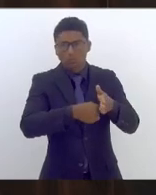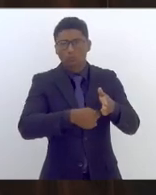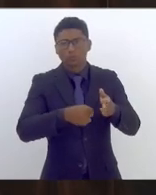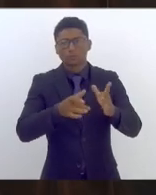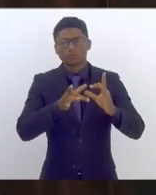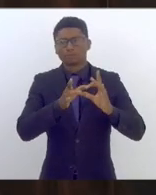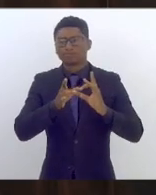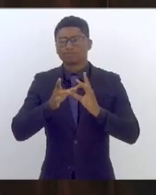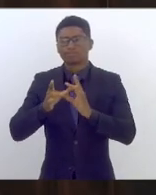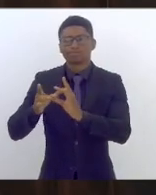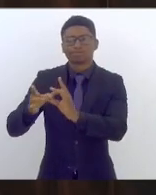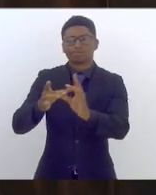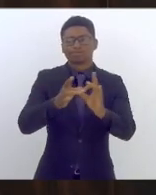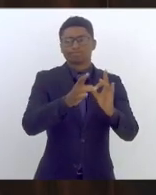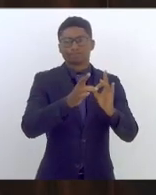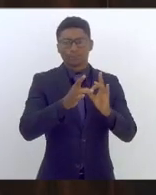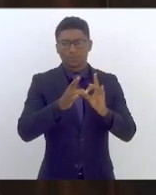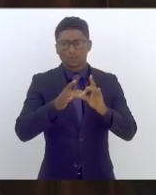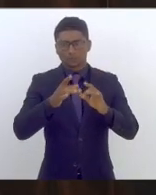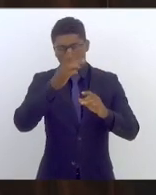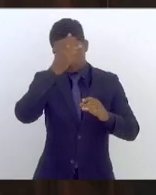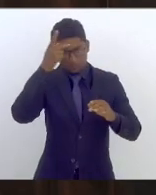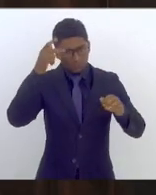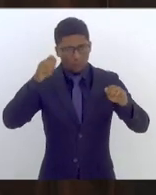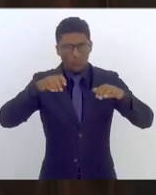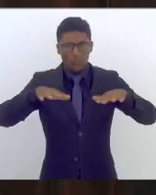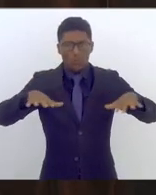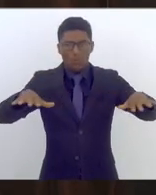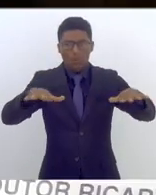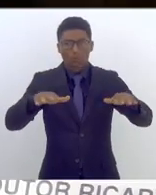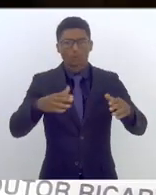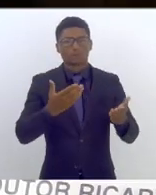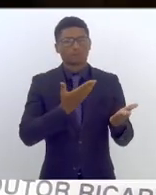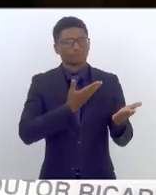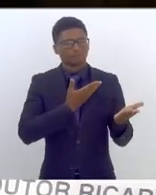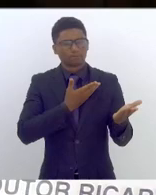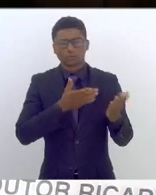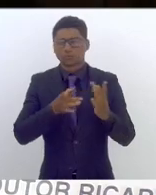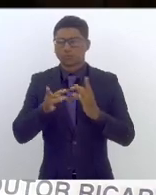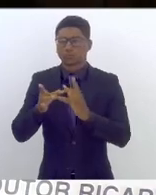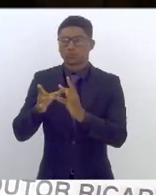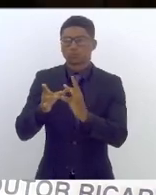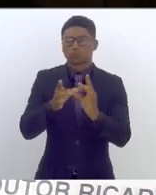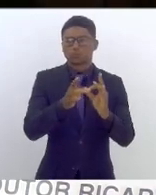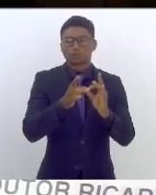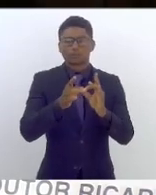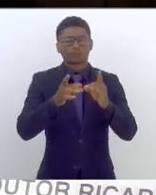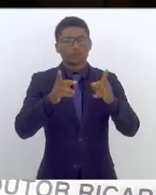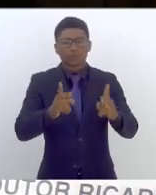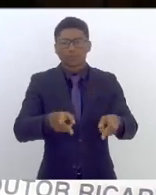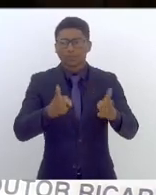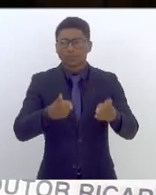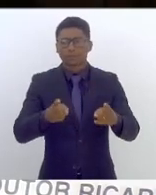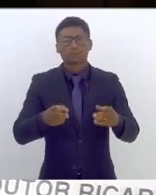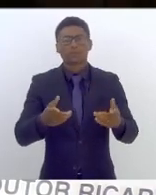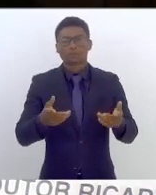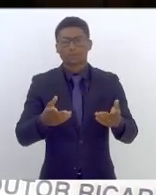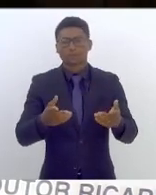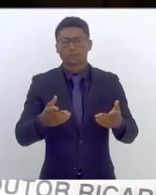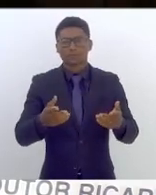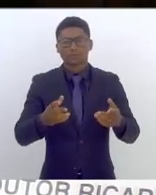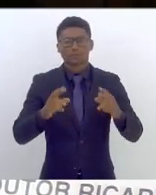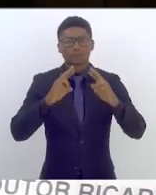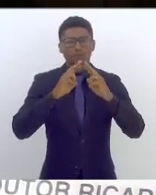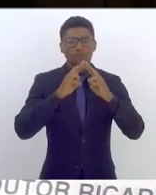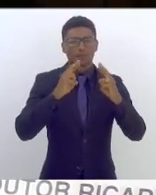os membros companheiro de todos presença constante nas Lides